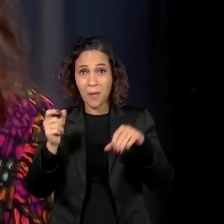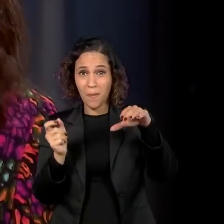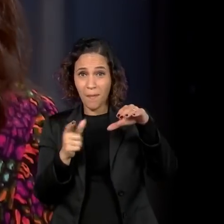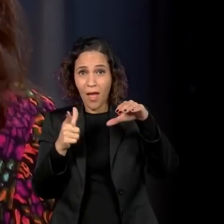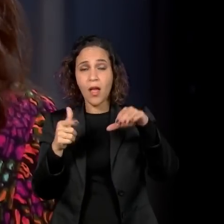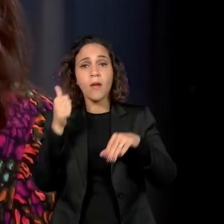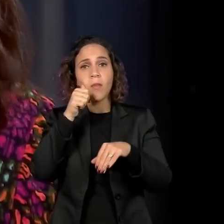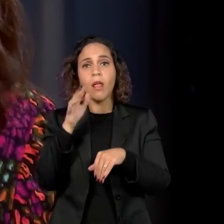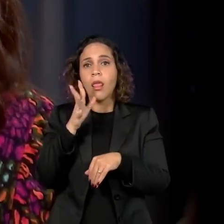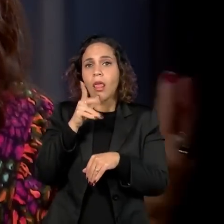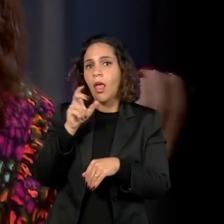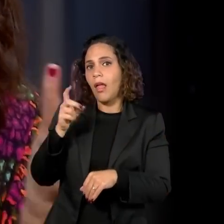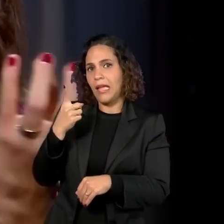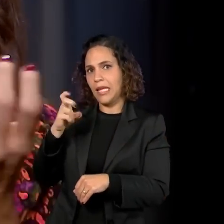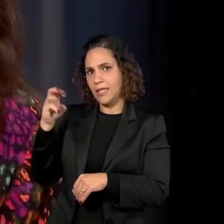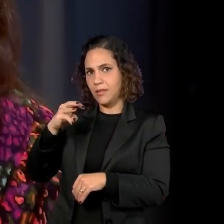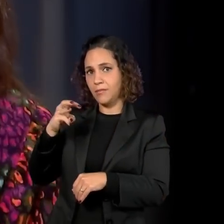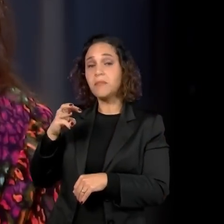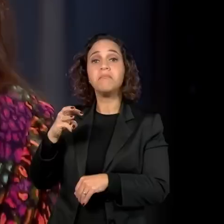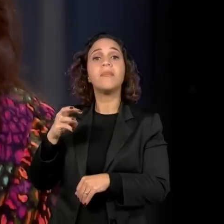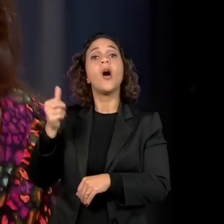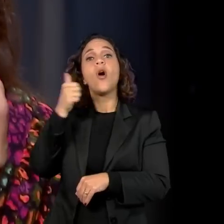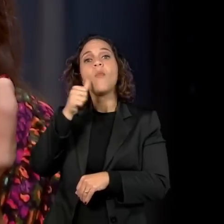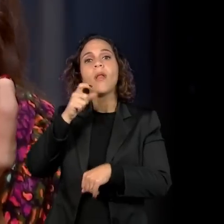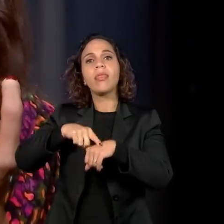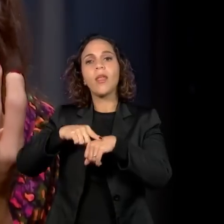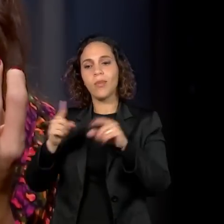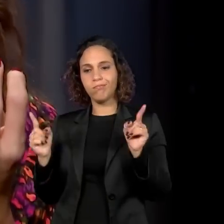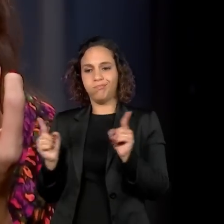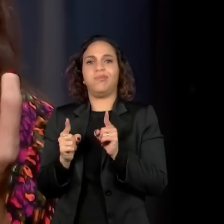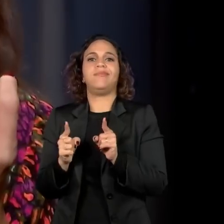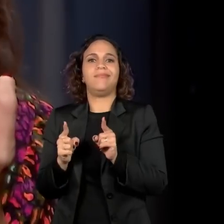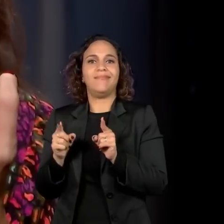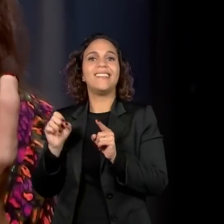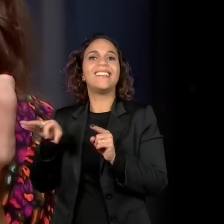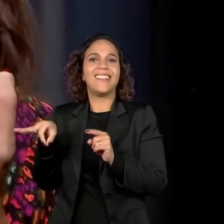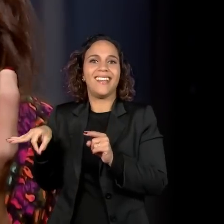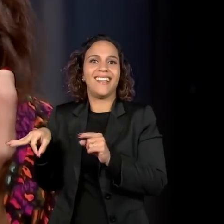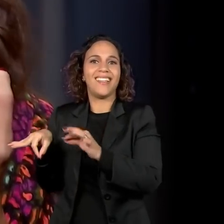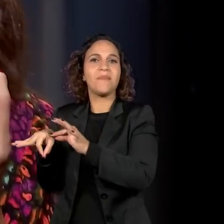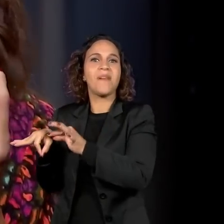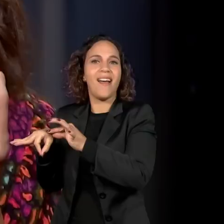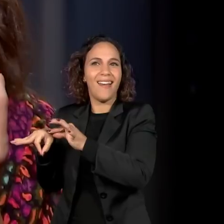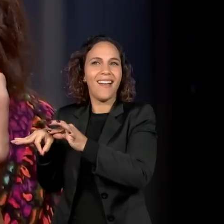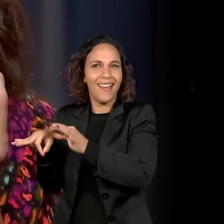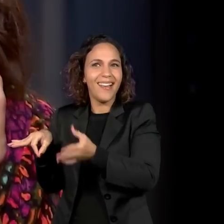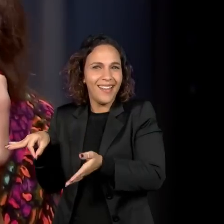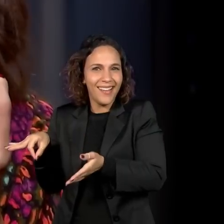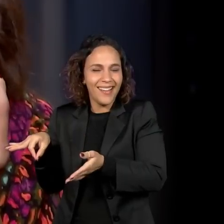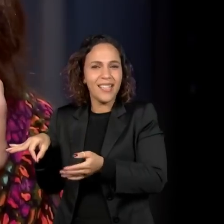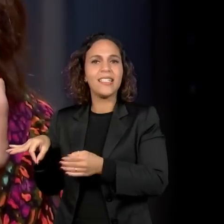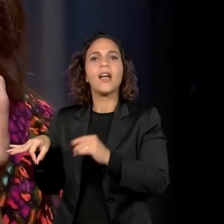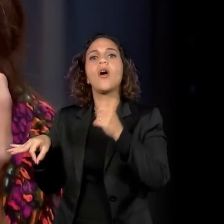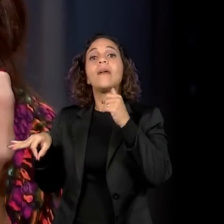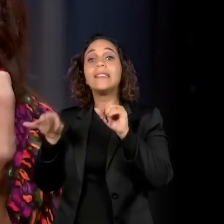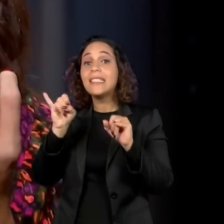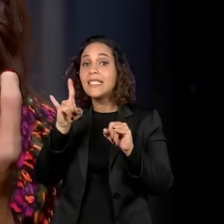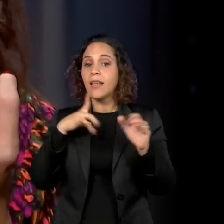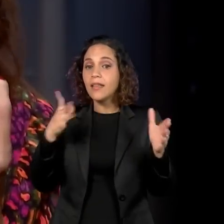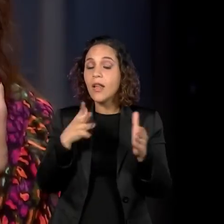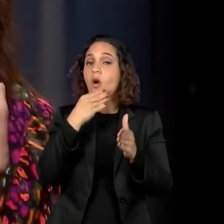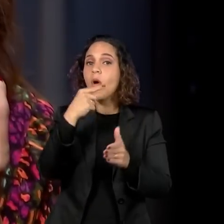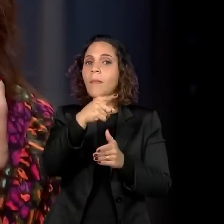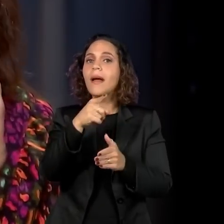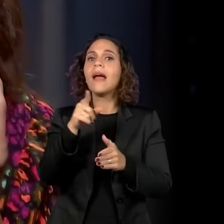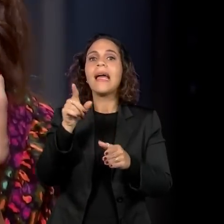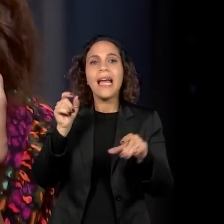se eu boto um vibrador nela, eu acelero esse processo. Se eu começo a trabalhar esse cara para que ele consiga controlar,